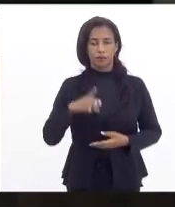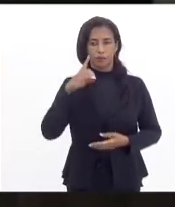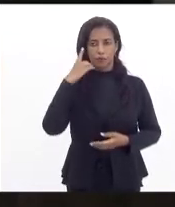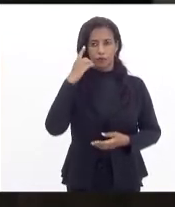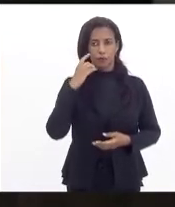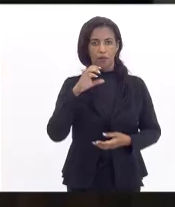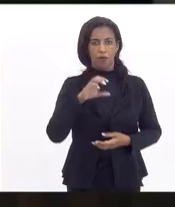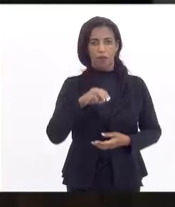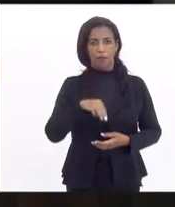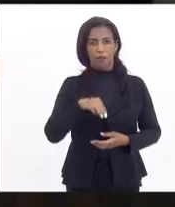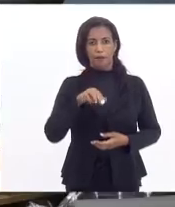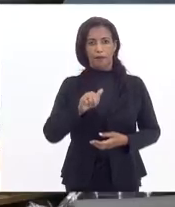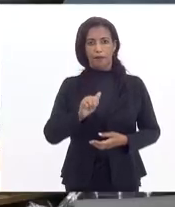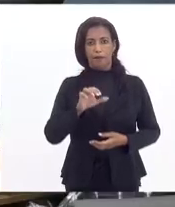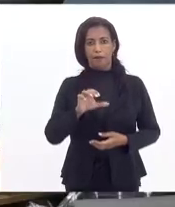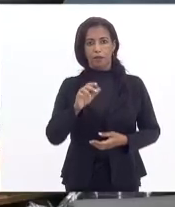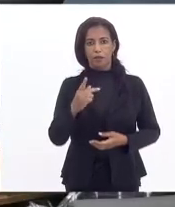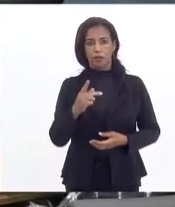Deputado Chico Machado.